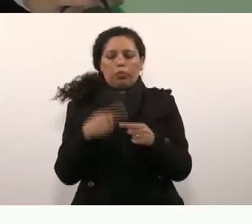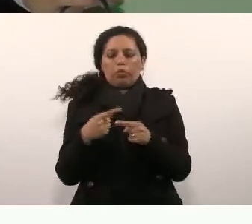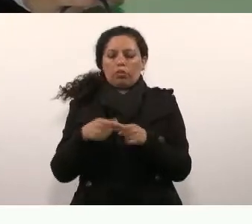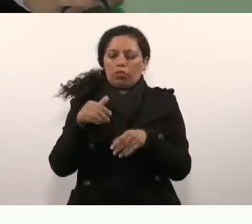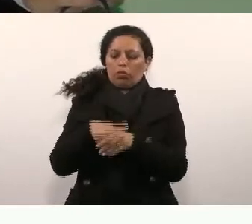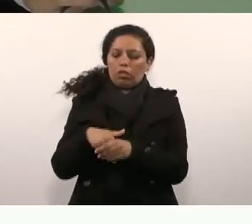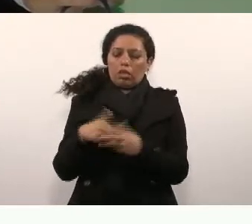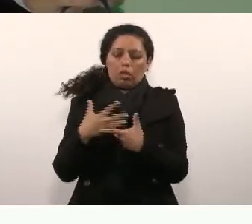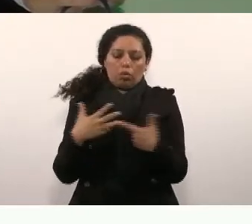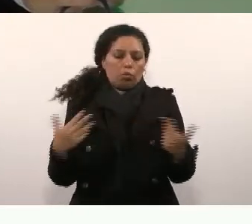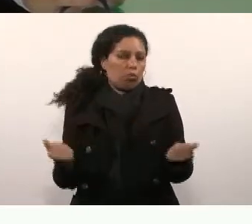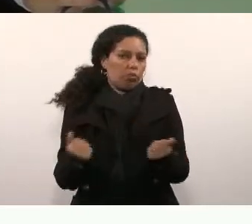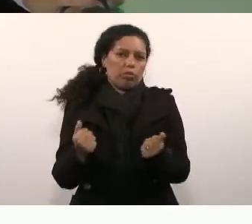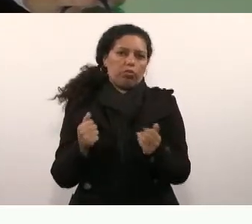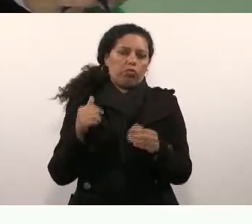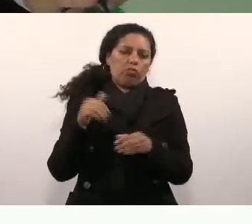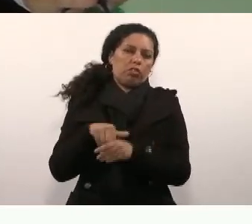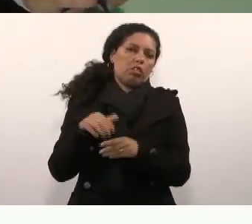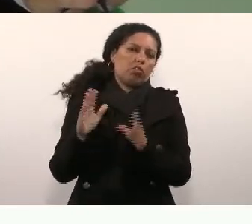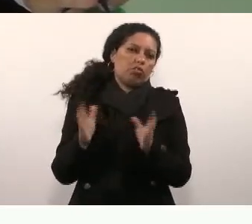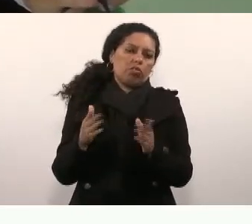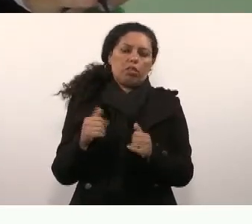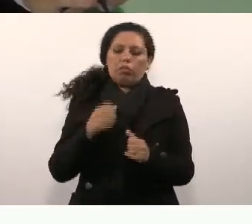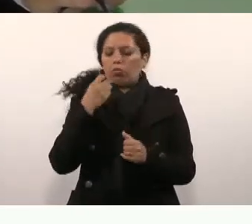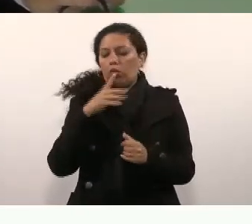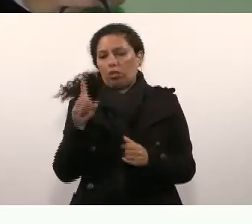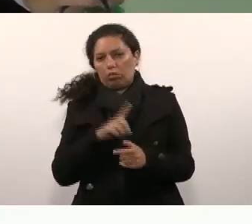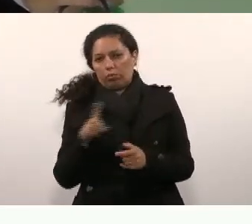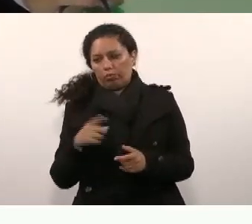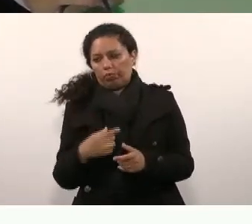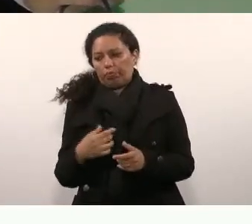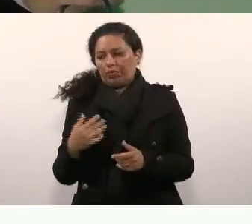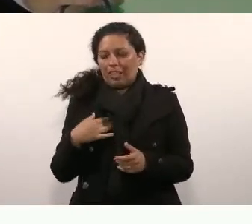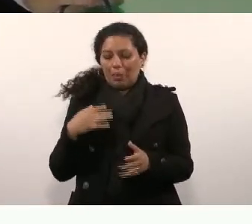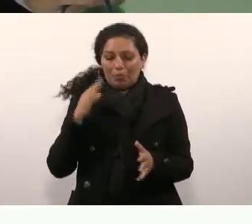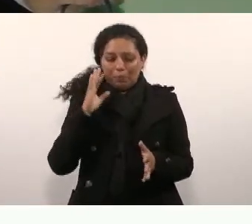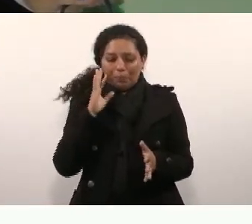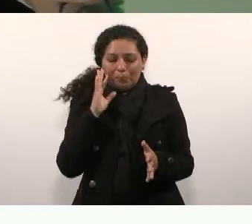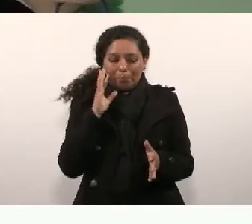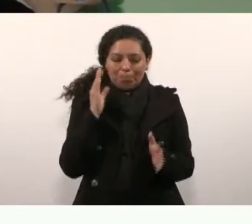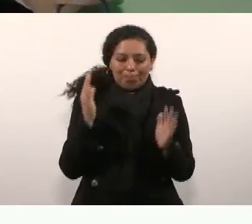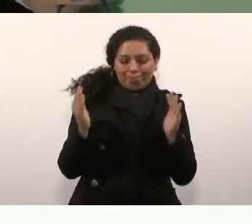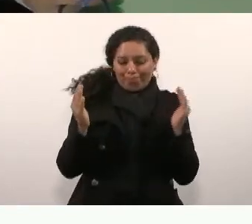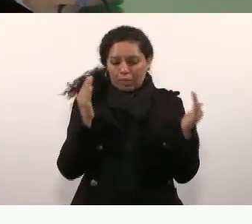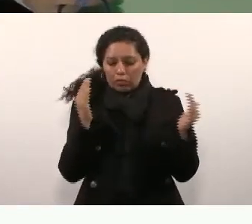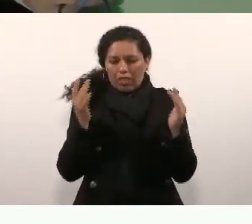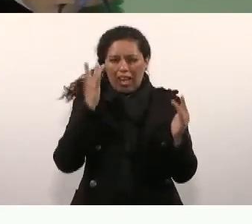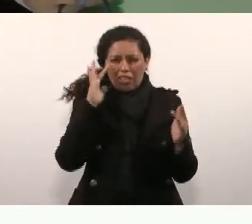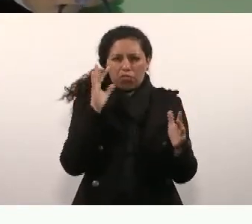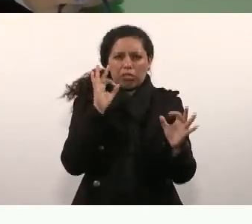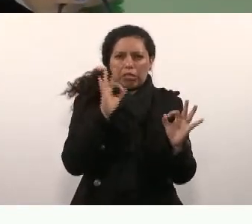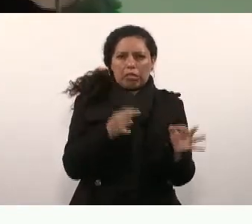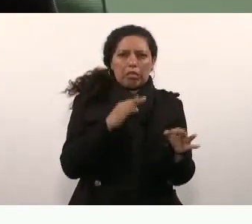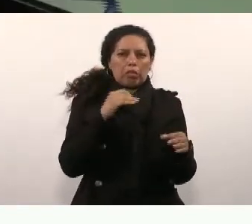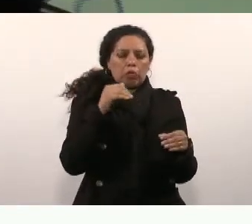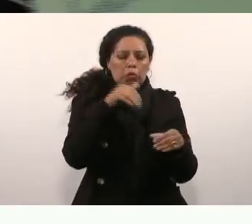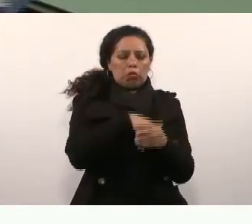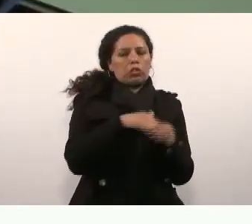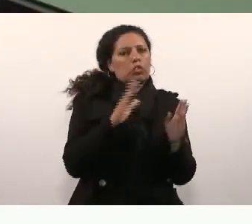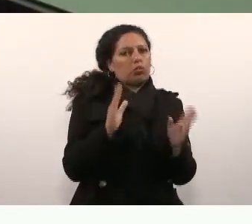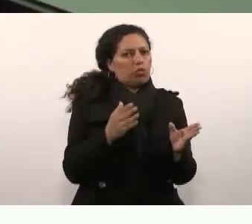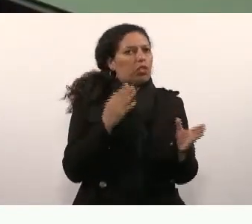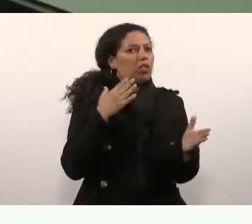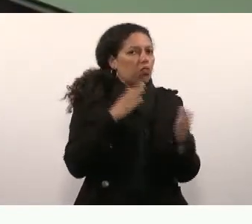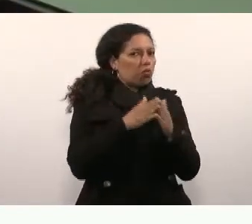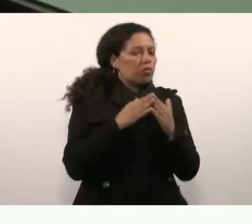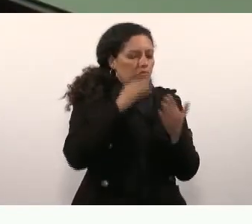prejudicada, entendeu? Entendi. Apenas isso, que eu tenho já está prejudicada. Eu não estou convicto, mas acho que tenho quase certeza. Então, apenas por isso eu vou